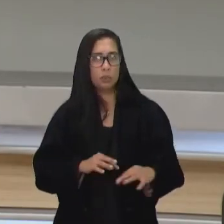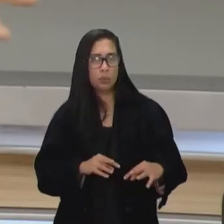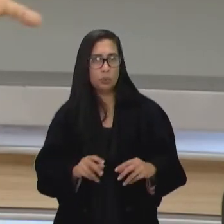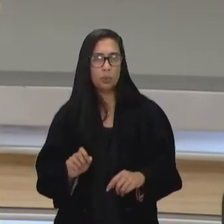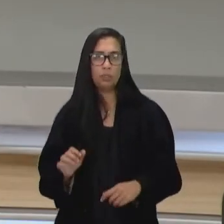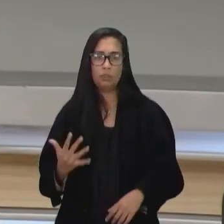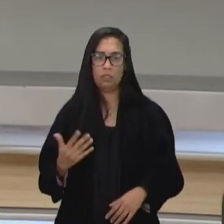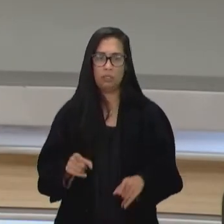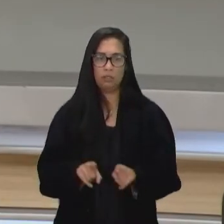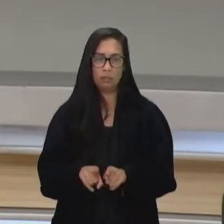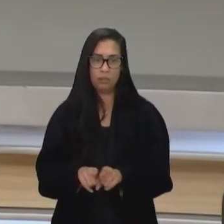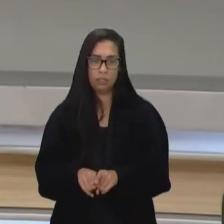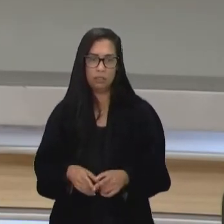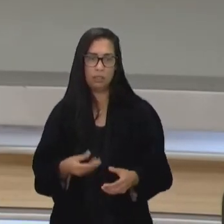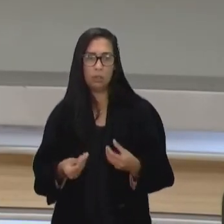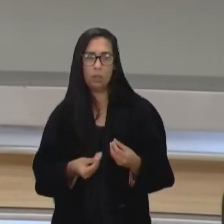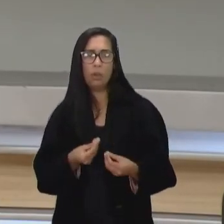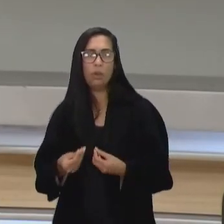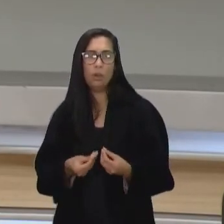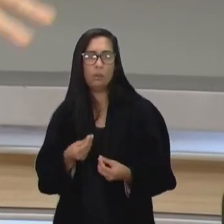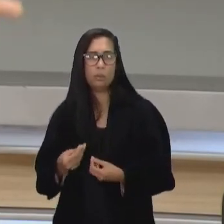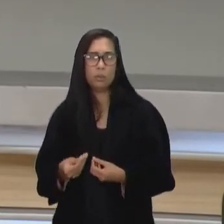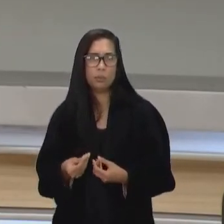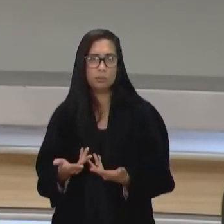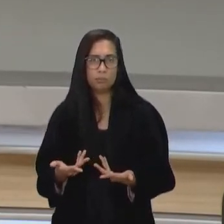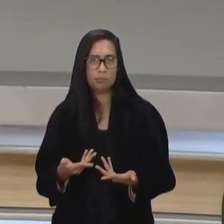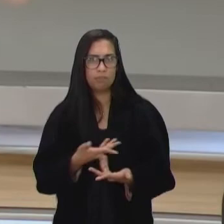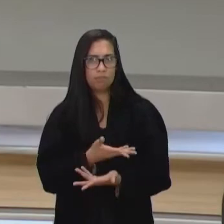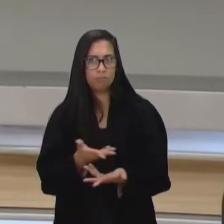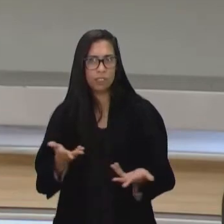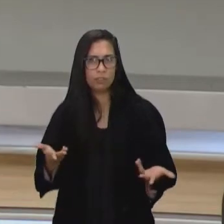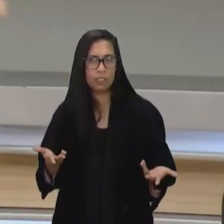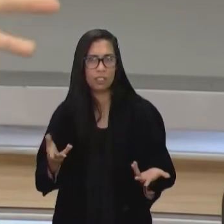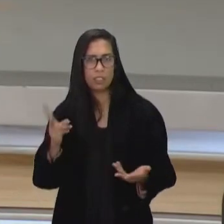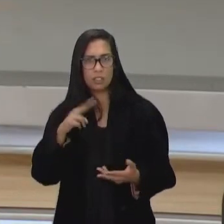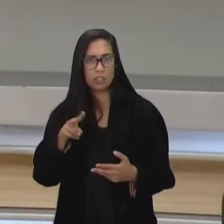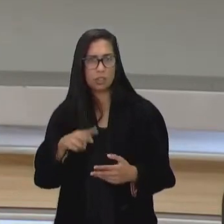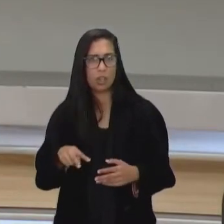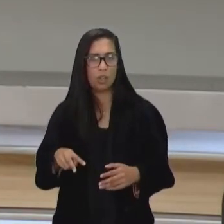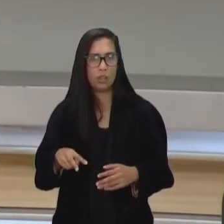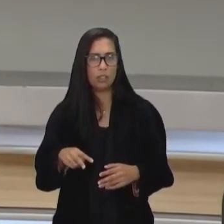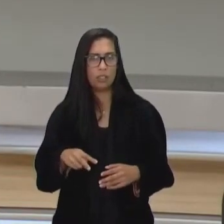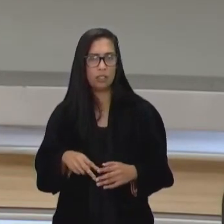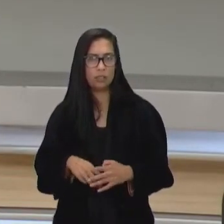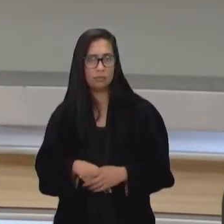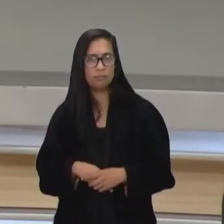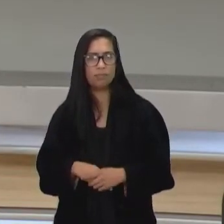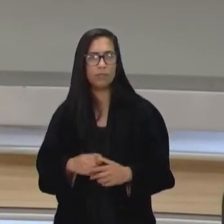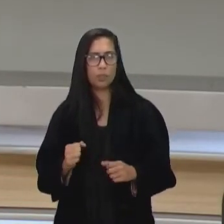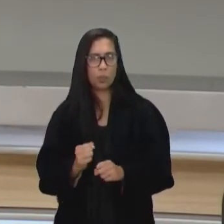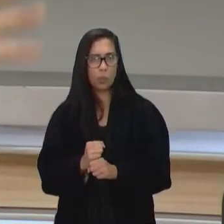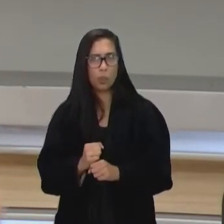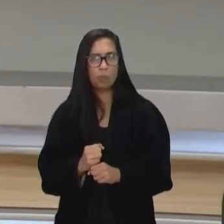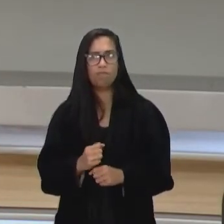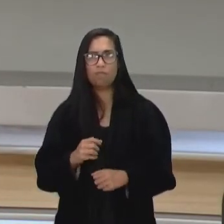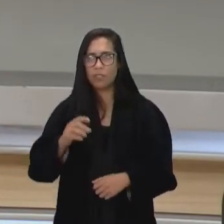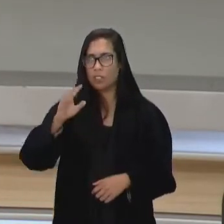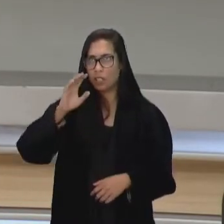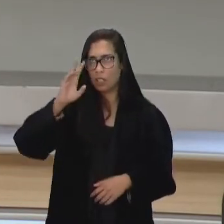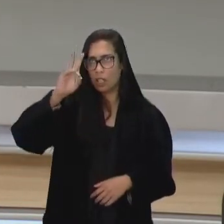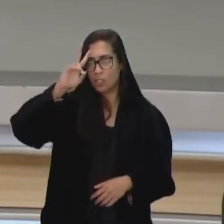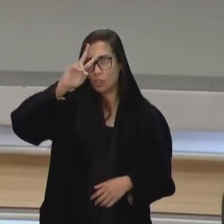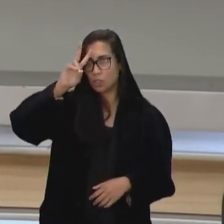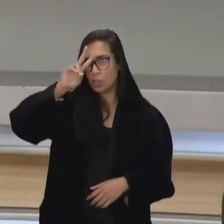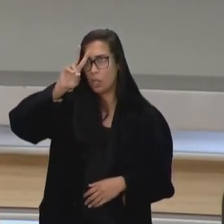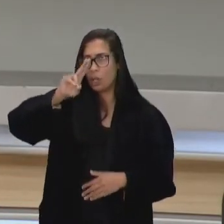Então, como foi construir a história e qual foi a história que surgiu, que aconteceu? Qual foi o roteiro, assim, mais ou menos,